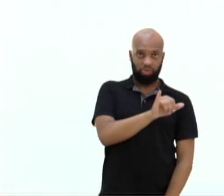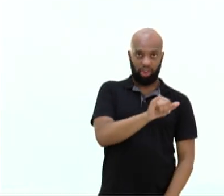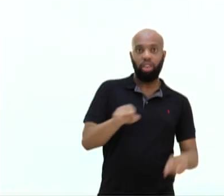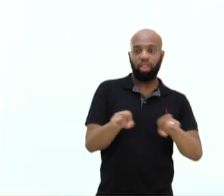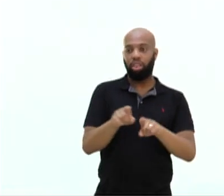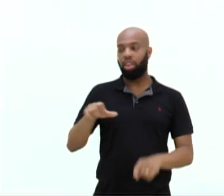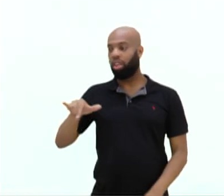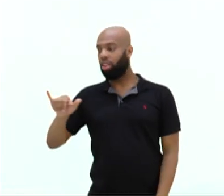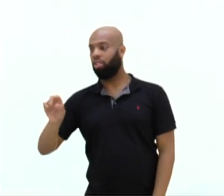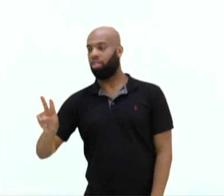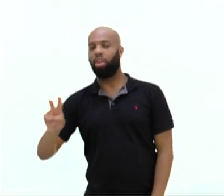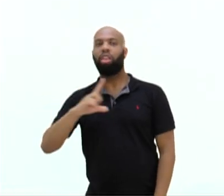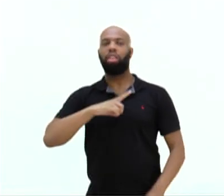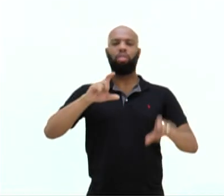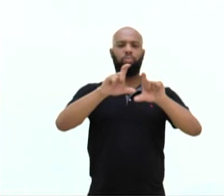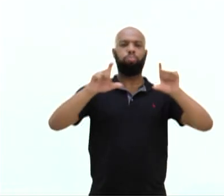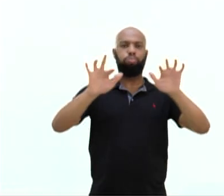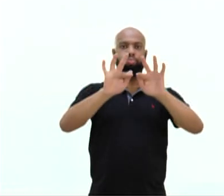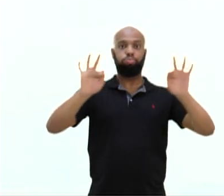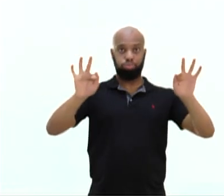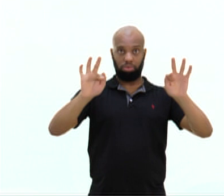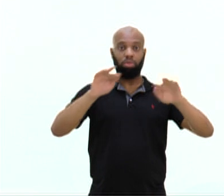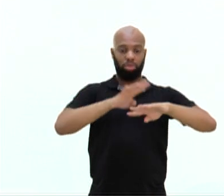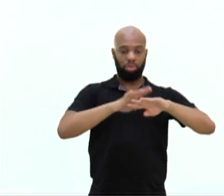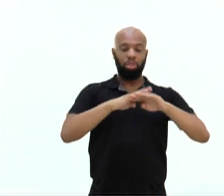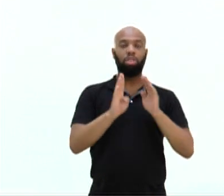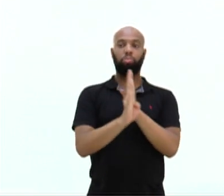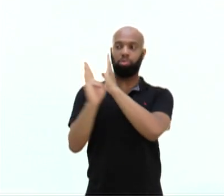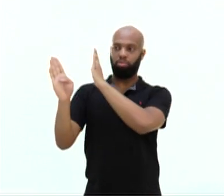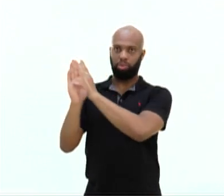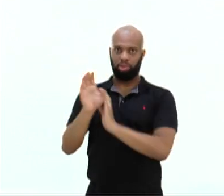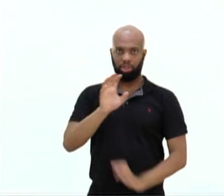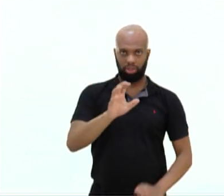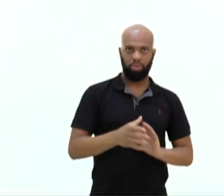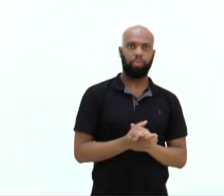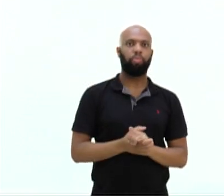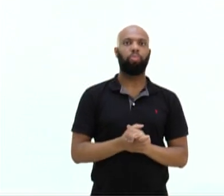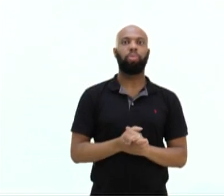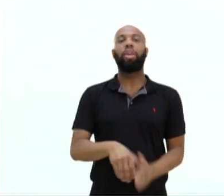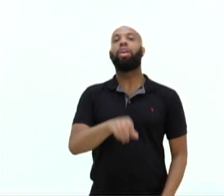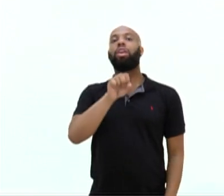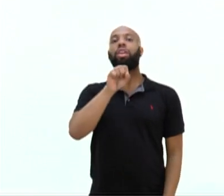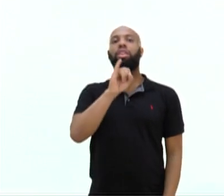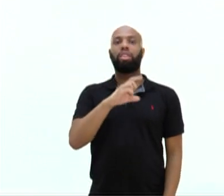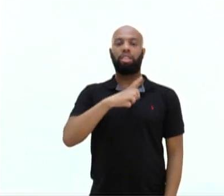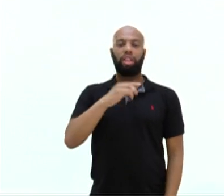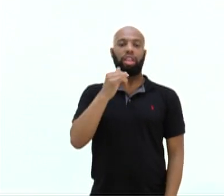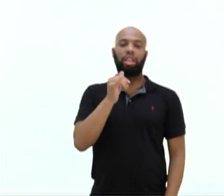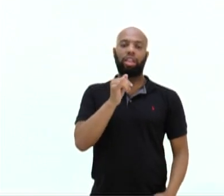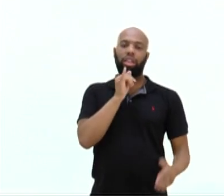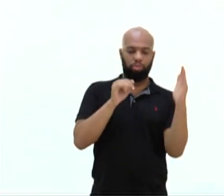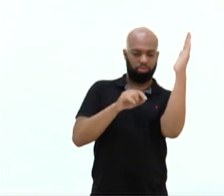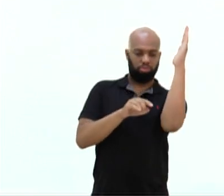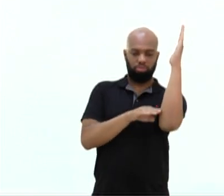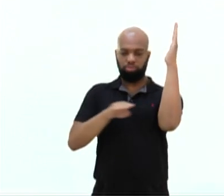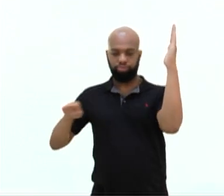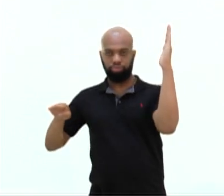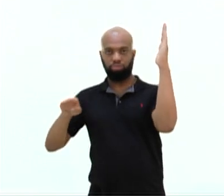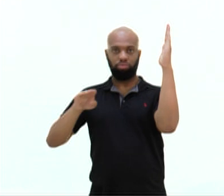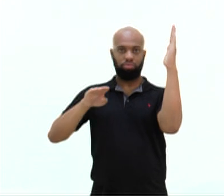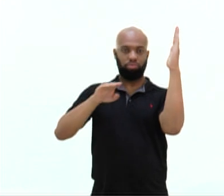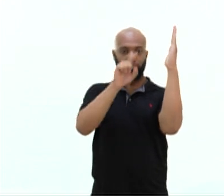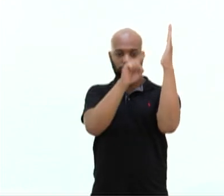y. Tem uma expressão matemática para encontrar essas duas coordenadas. E se a concavidade da parábola for voltada